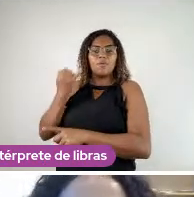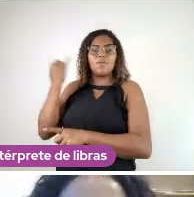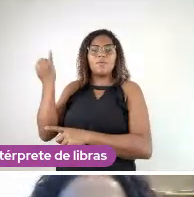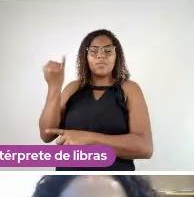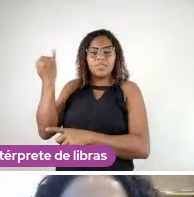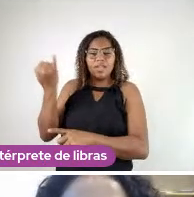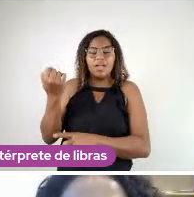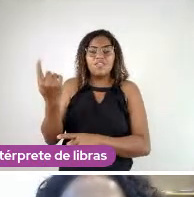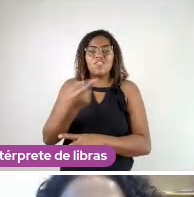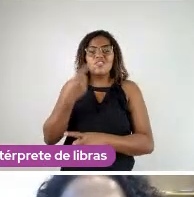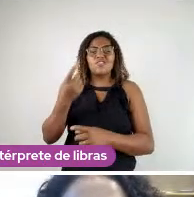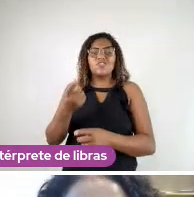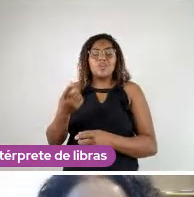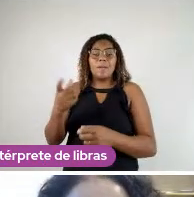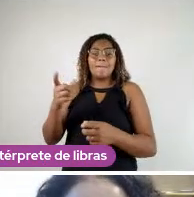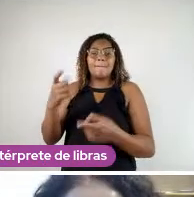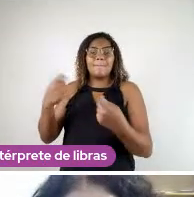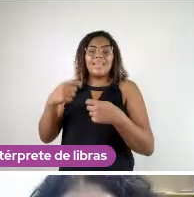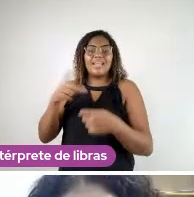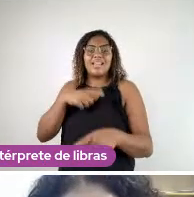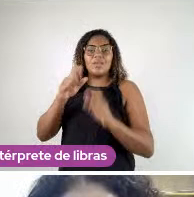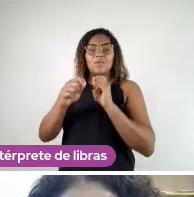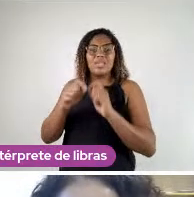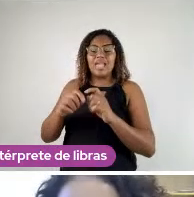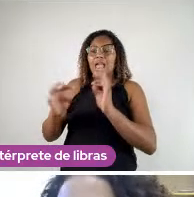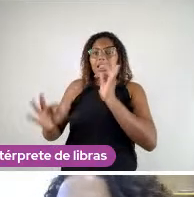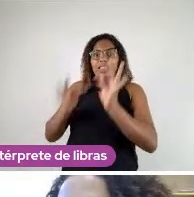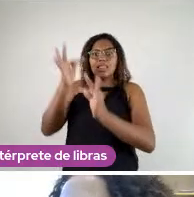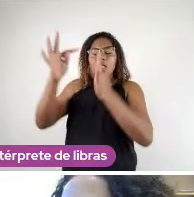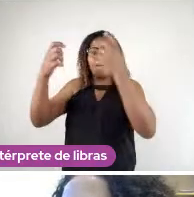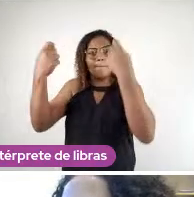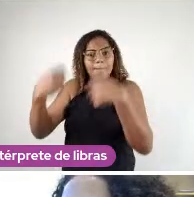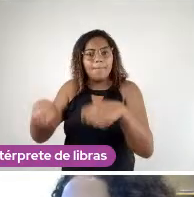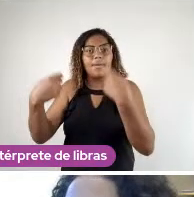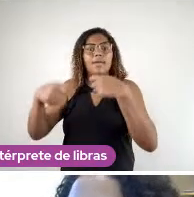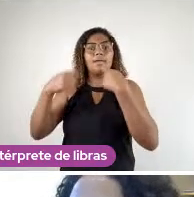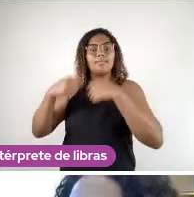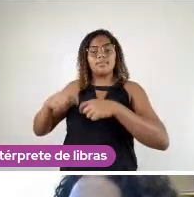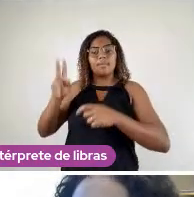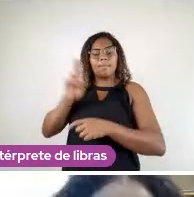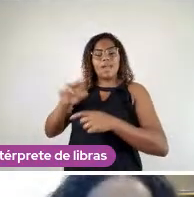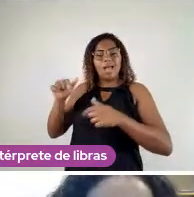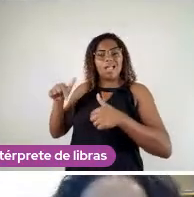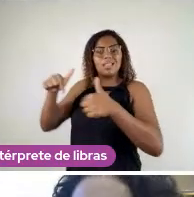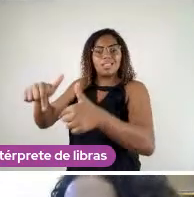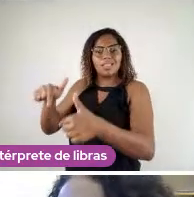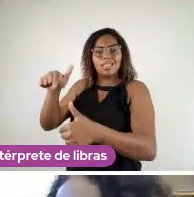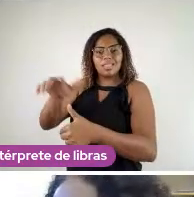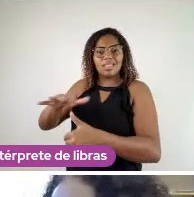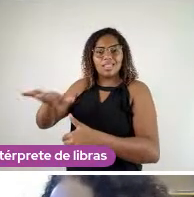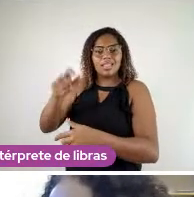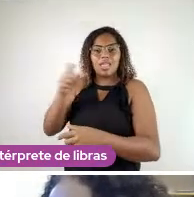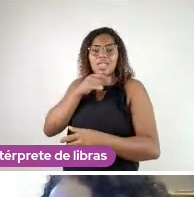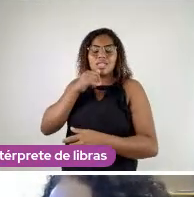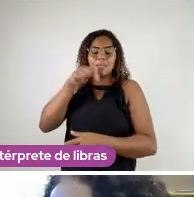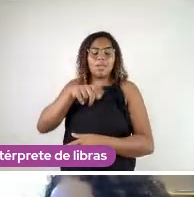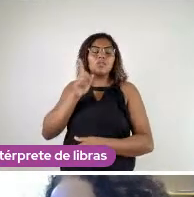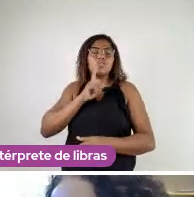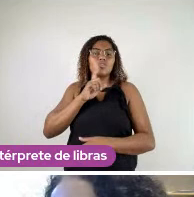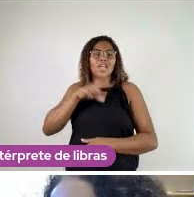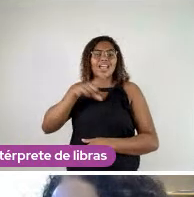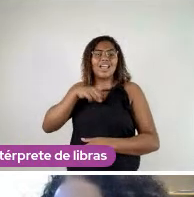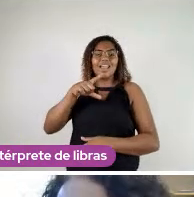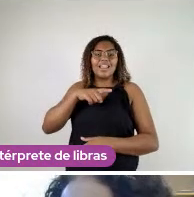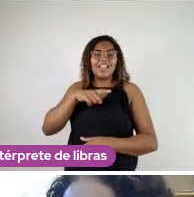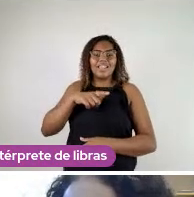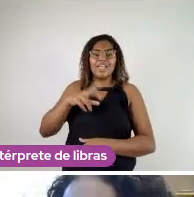gente vê é que existe um desenvolvimento muito grande da tecnologia para essas florações. Como, por exemplo, aqui nos Estados Unidos tem, né, o chama